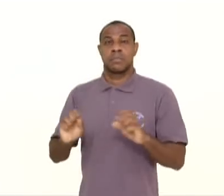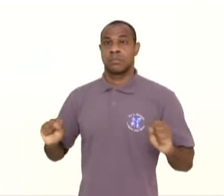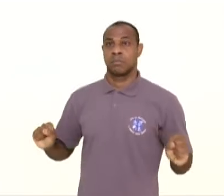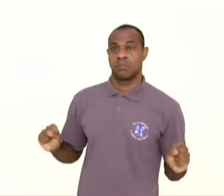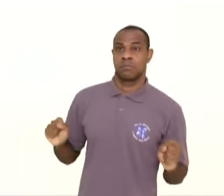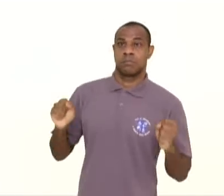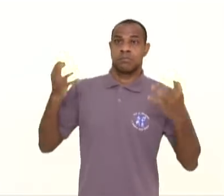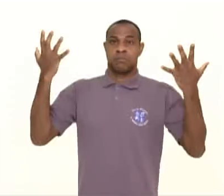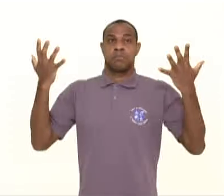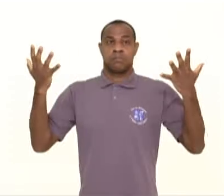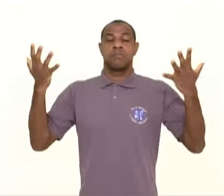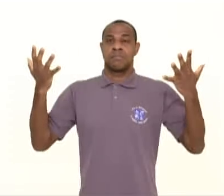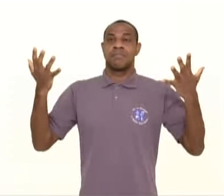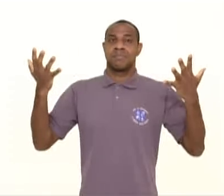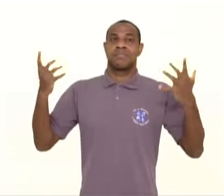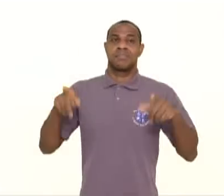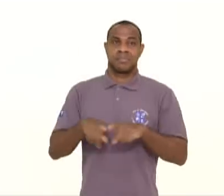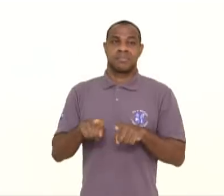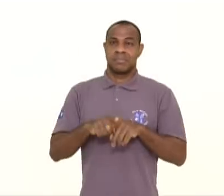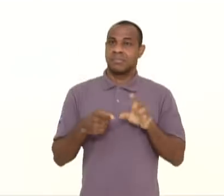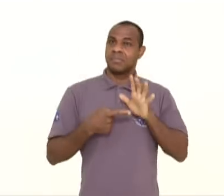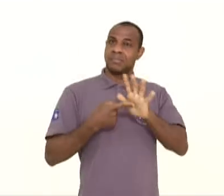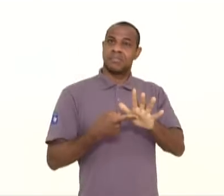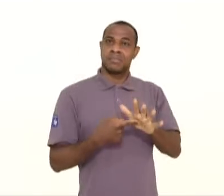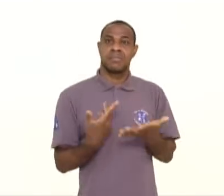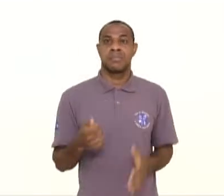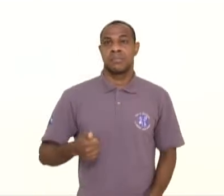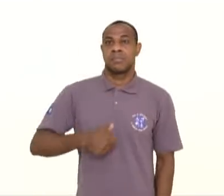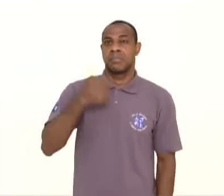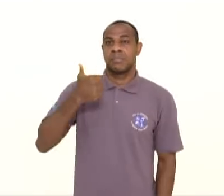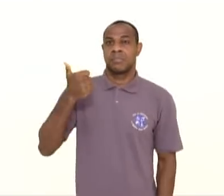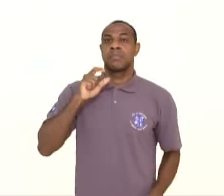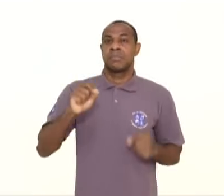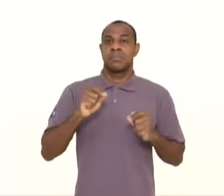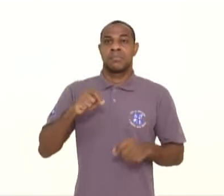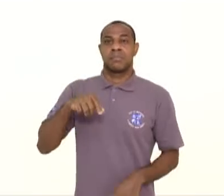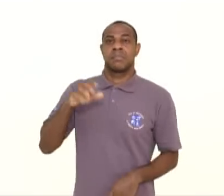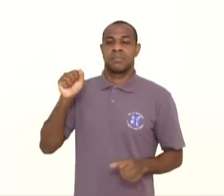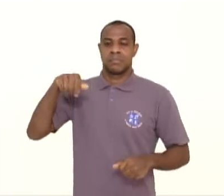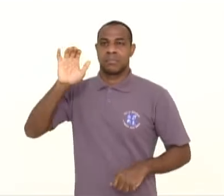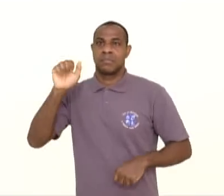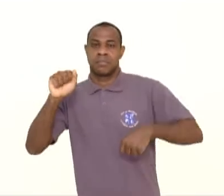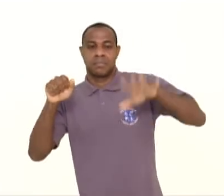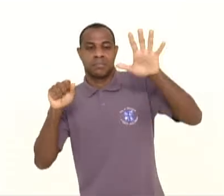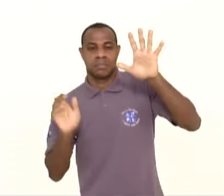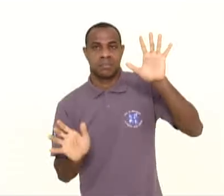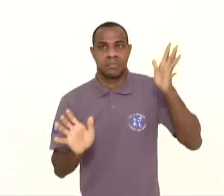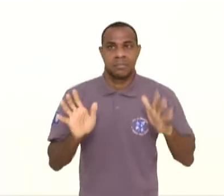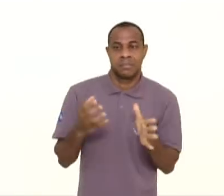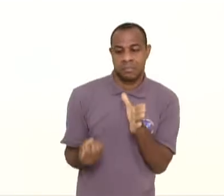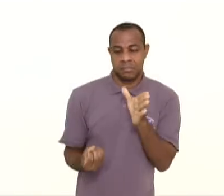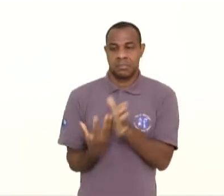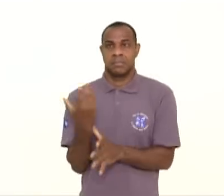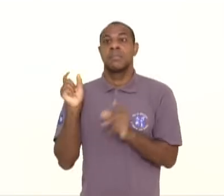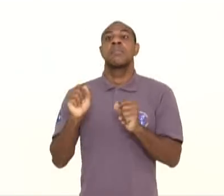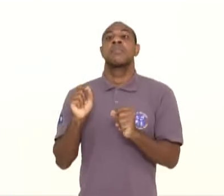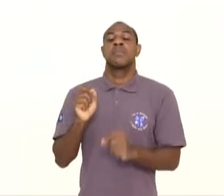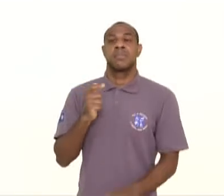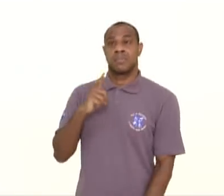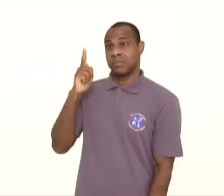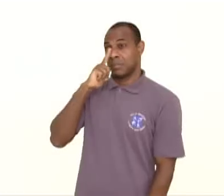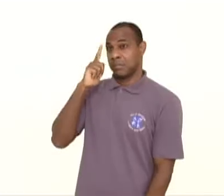Então as primeiras manifestações da mímica, de apresentações teatrais surgem na Grécia Antiga,